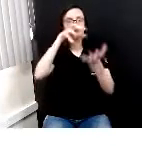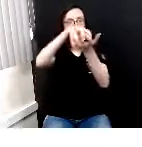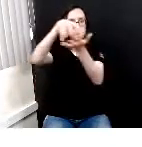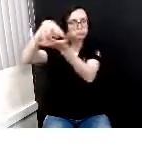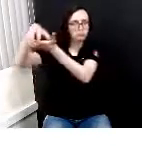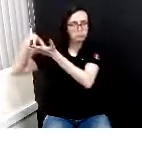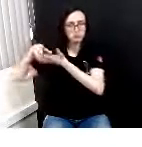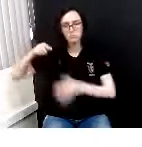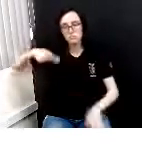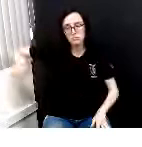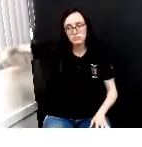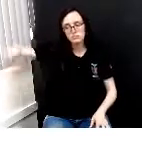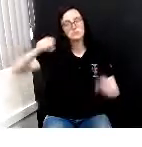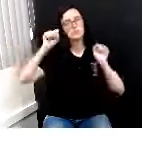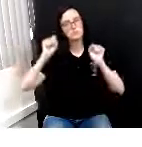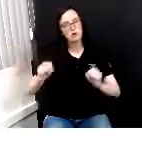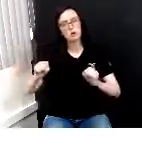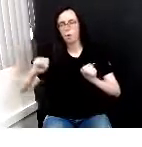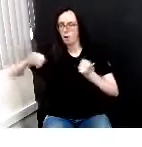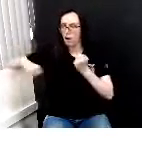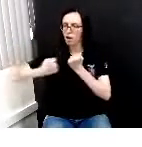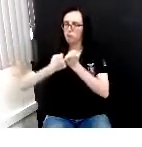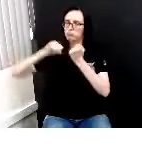que possam agregar esforços